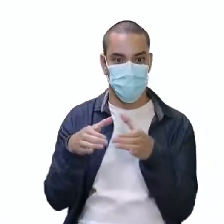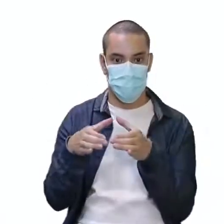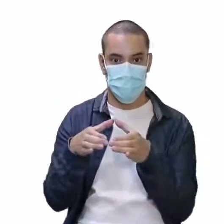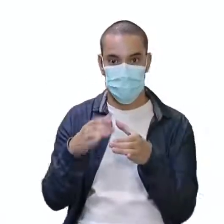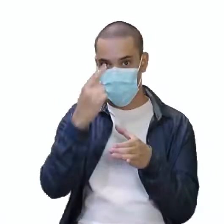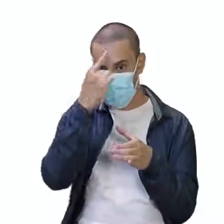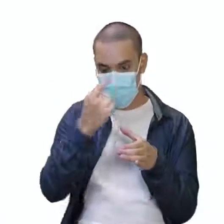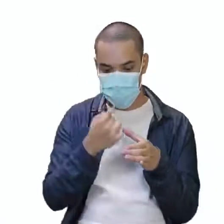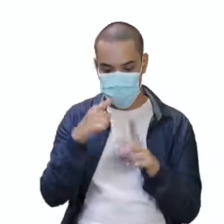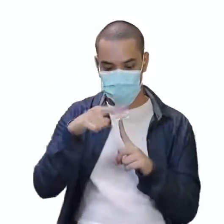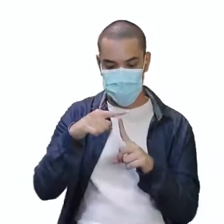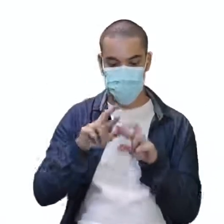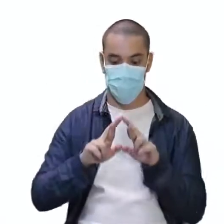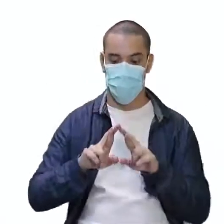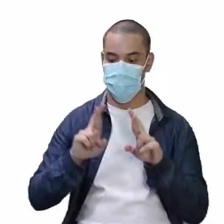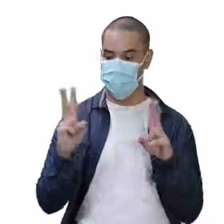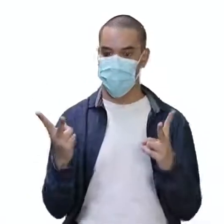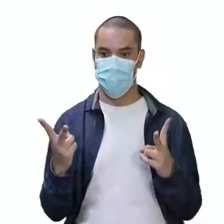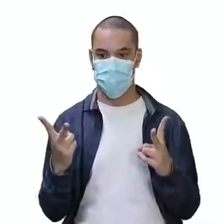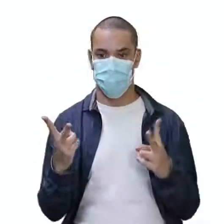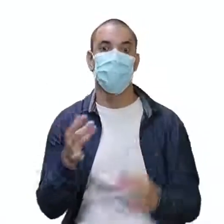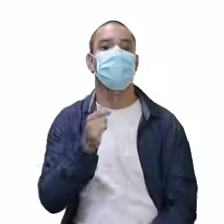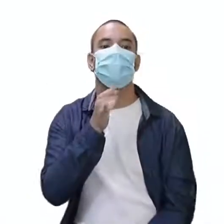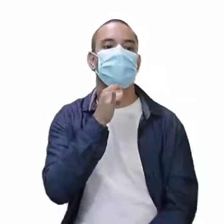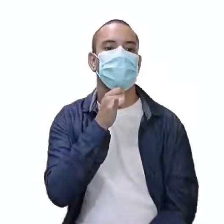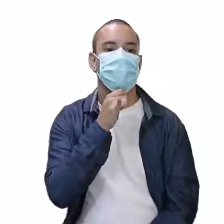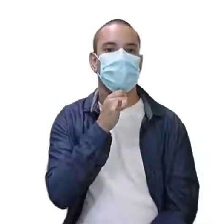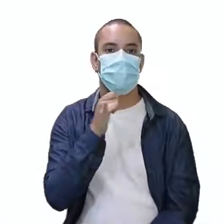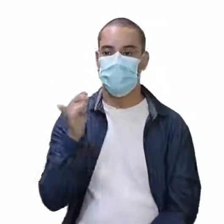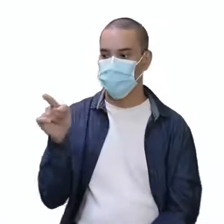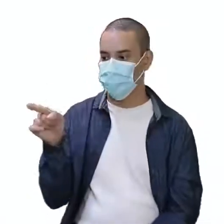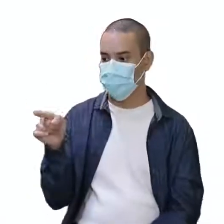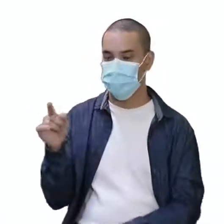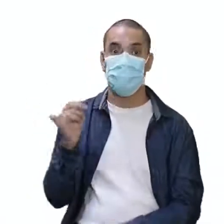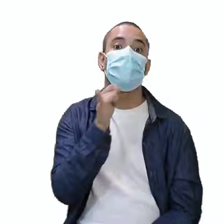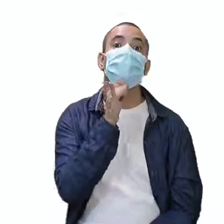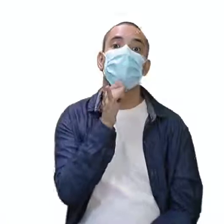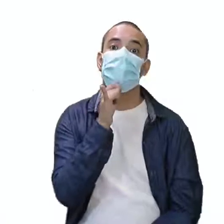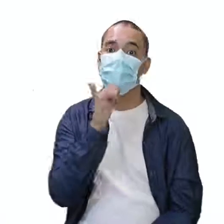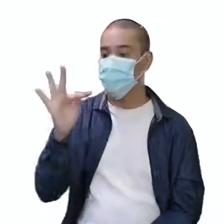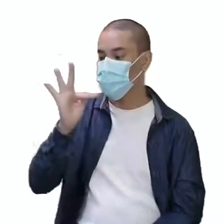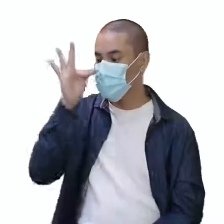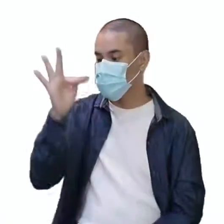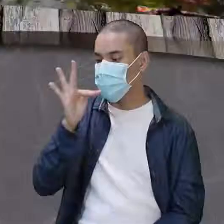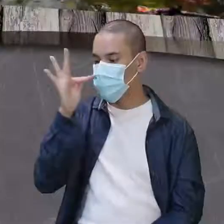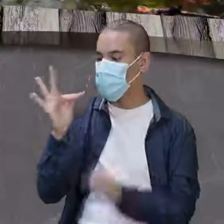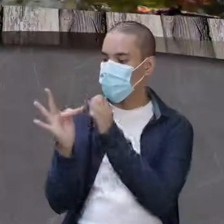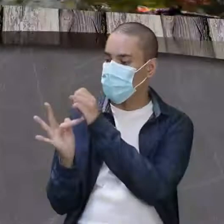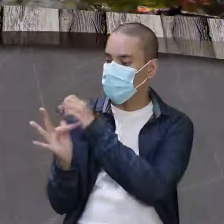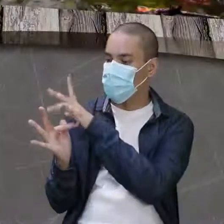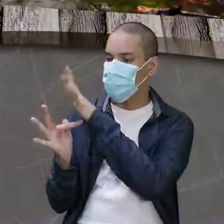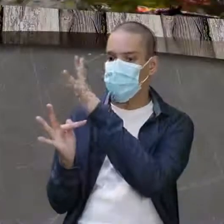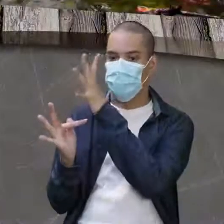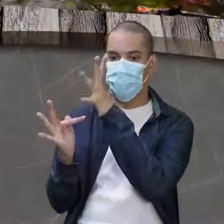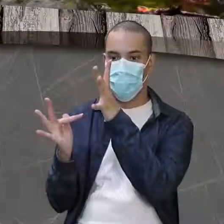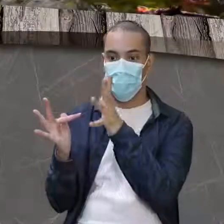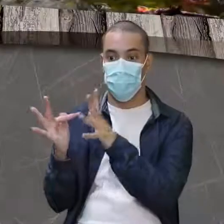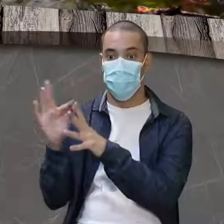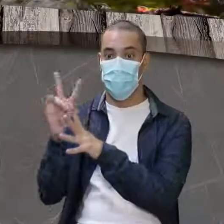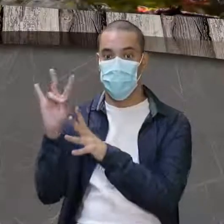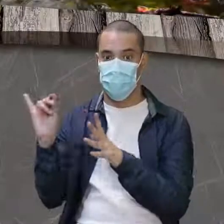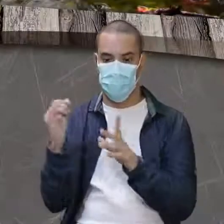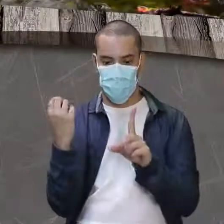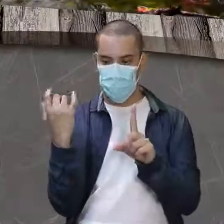de espécies diferentes. Por exemplo, uma planta, tá, florindo, que vai